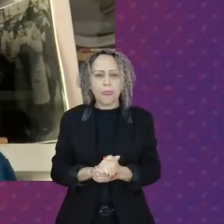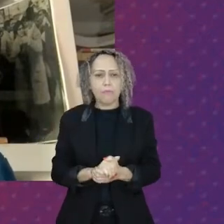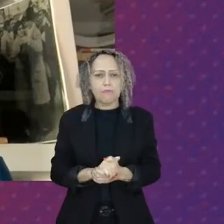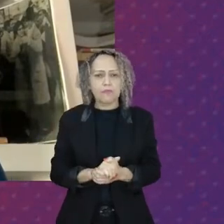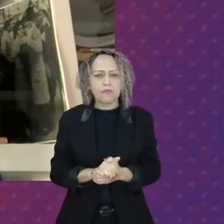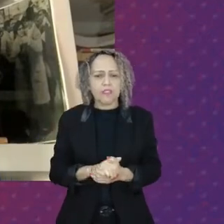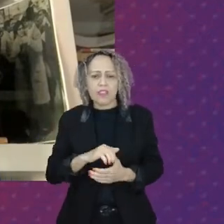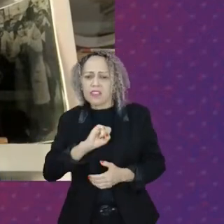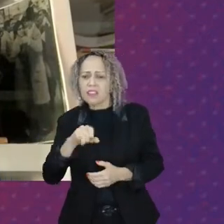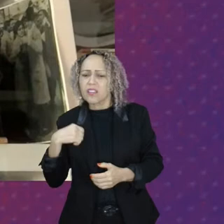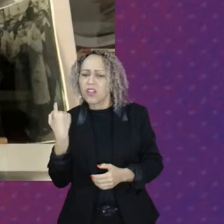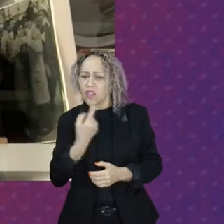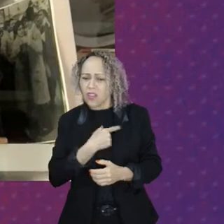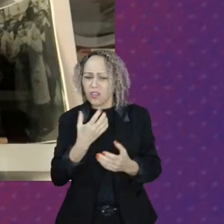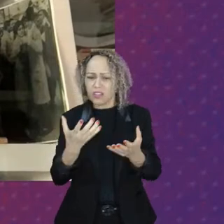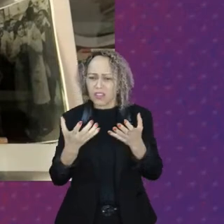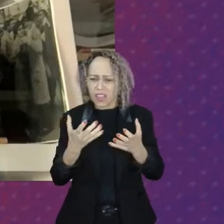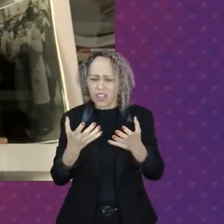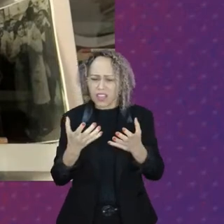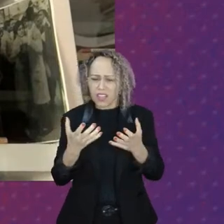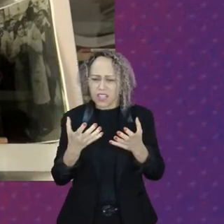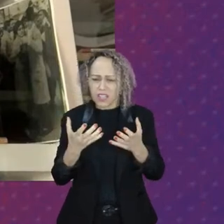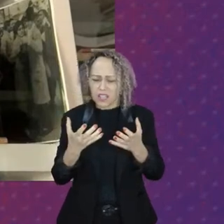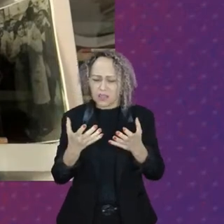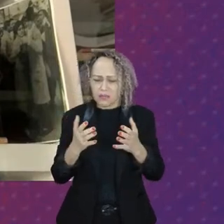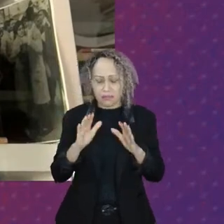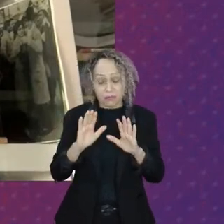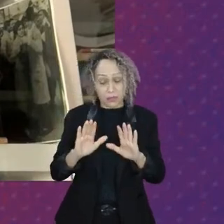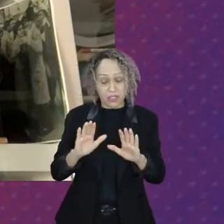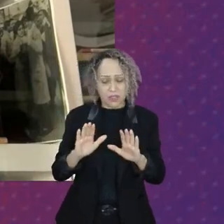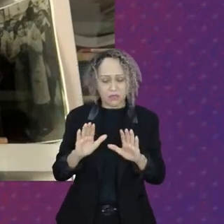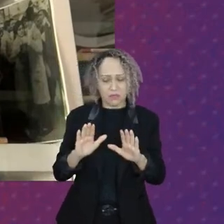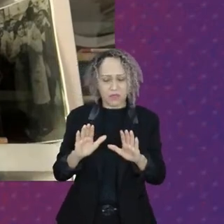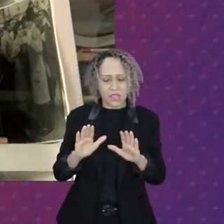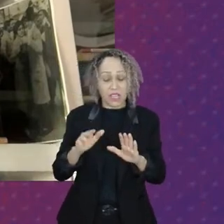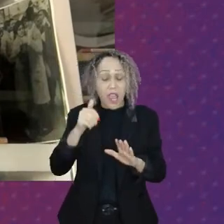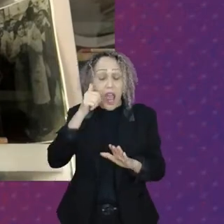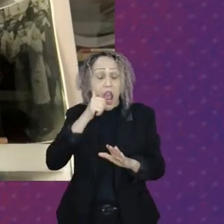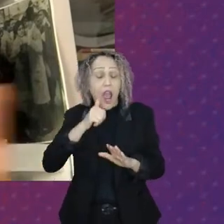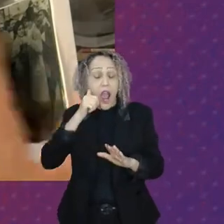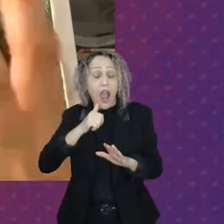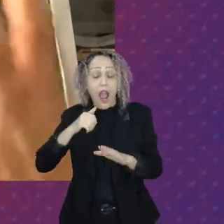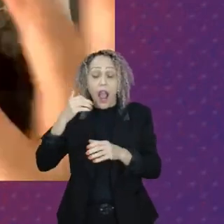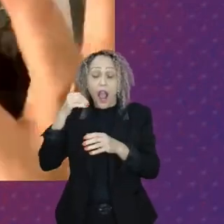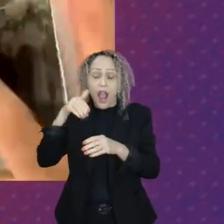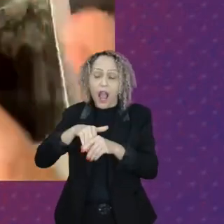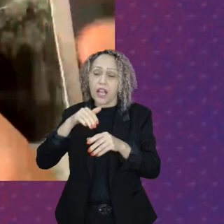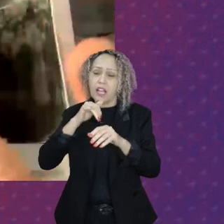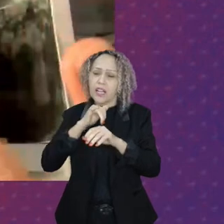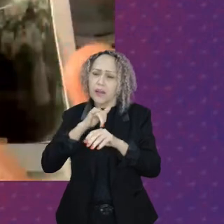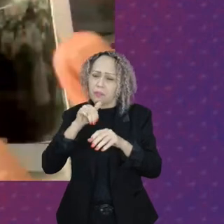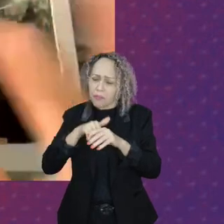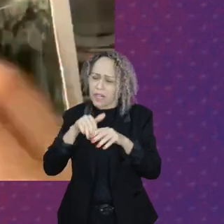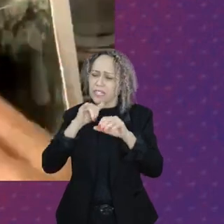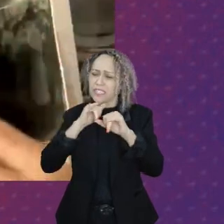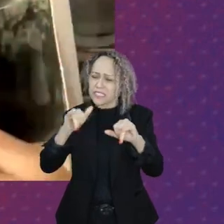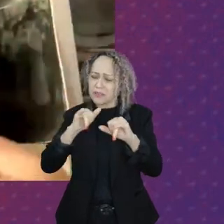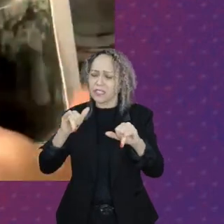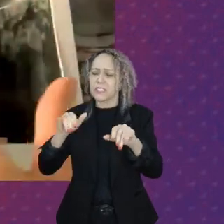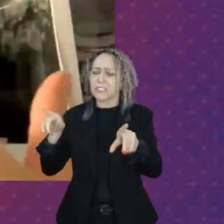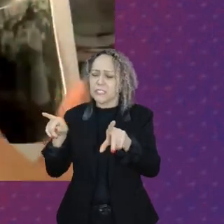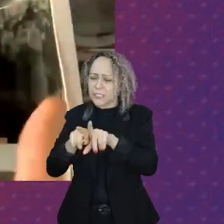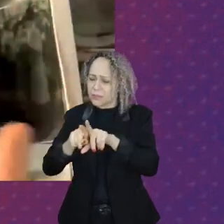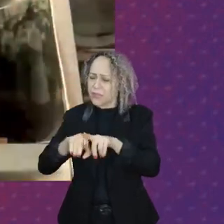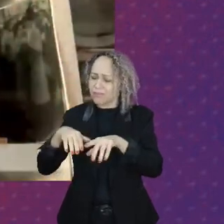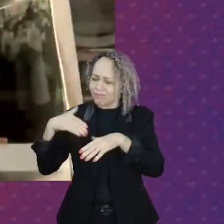Se nós queremos que a participação não se restrinja à campanha, é muito importante que a gente anuncie, que as mulheres